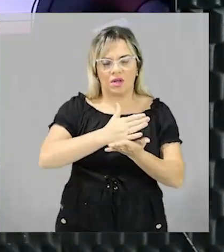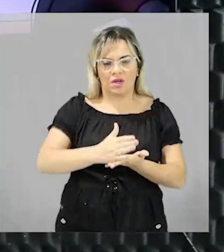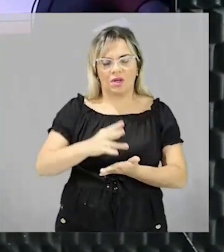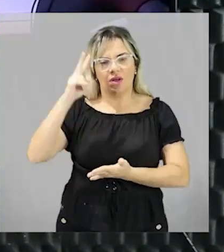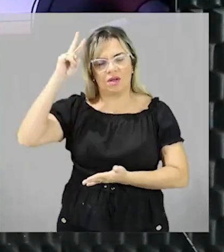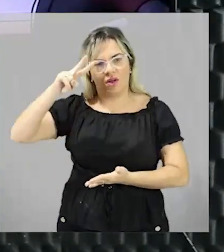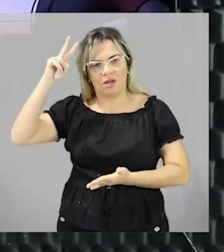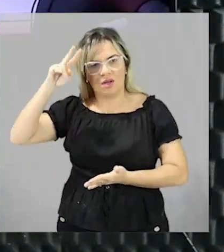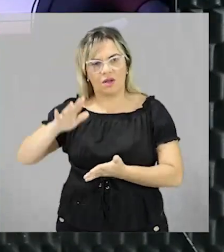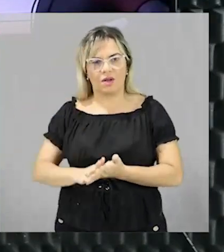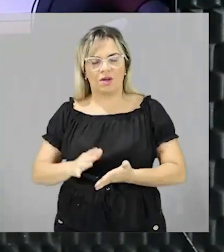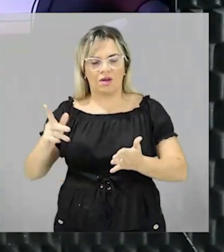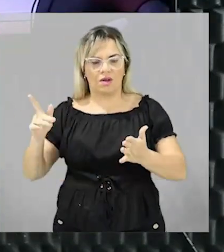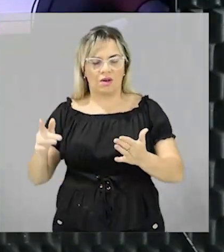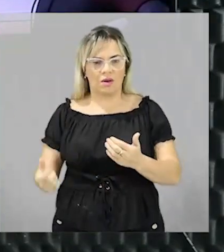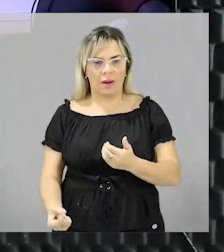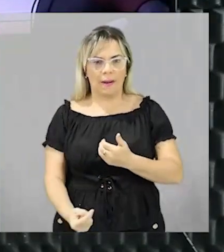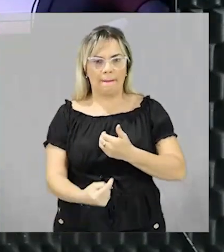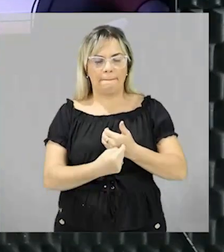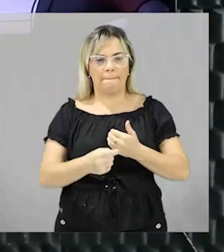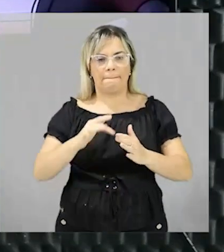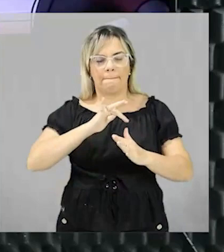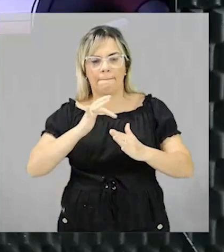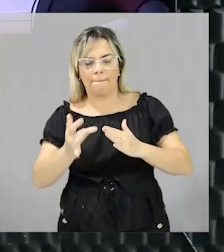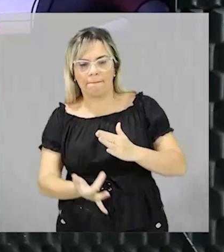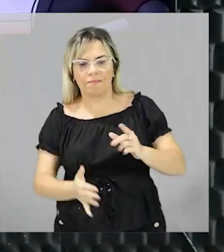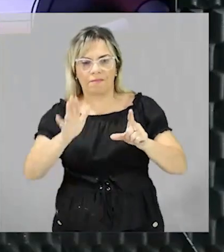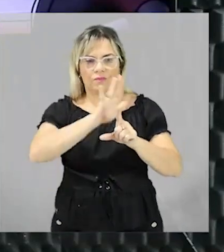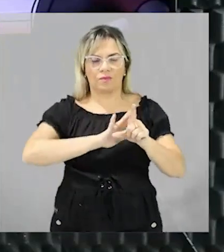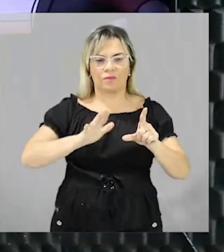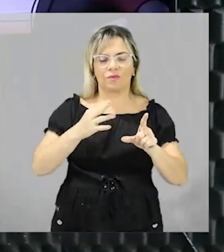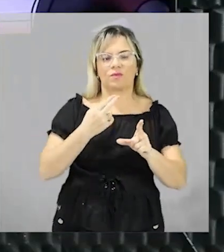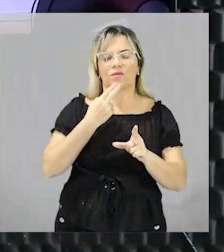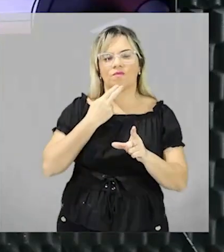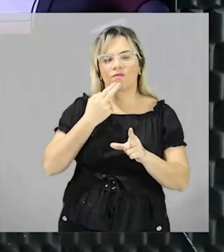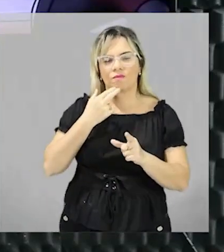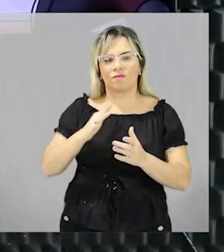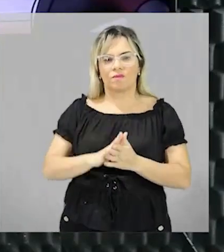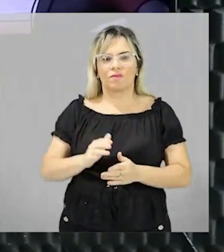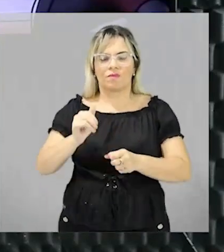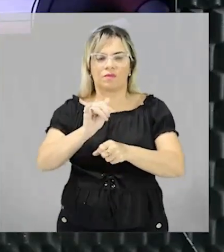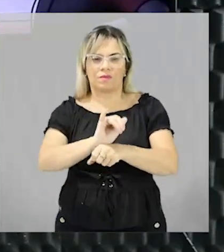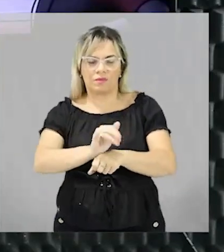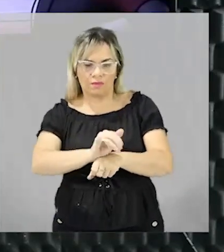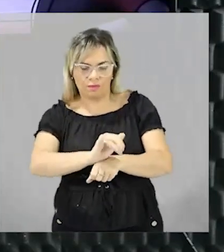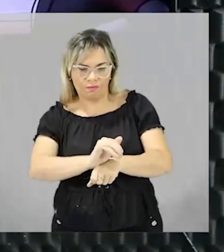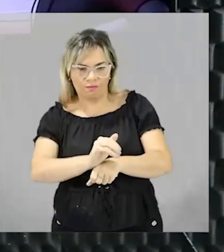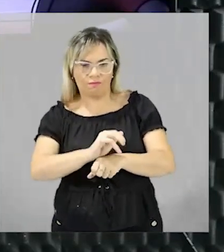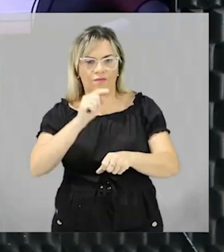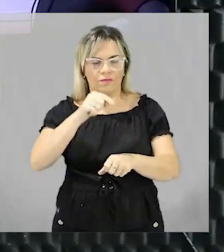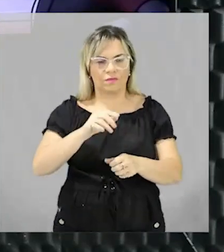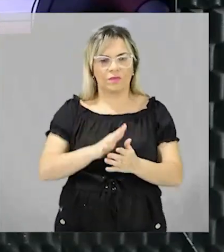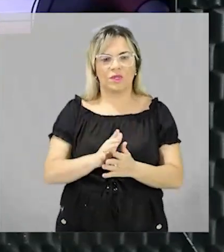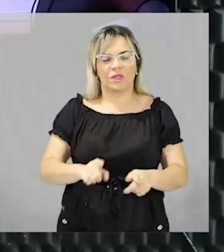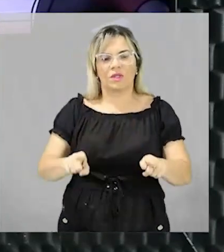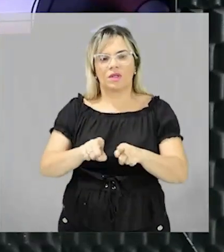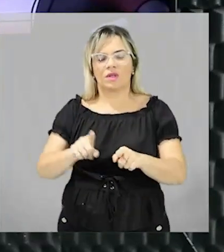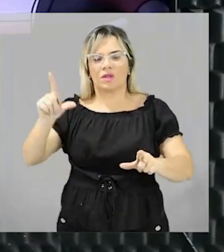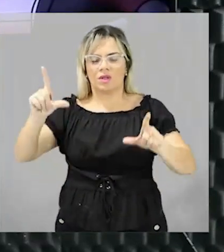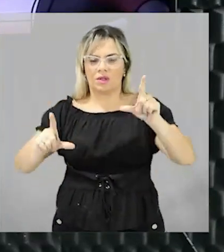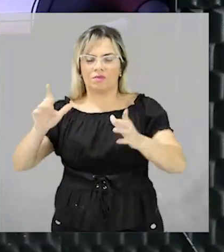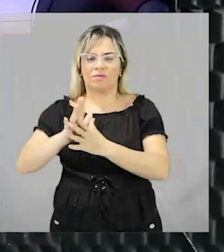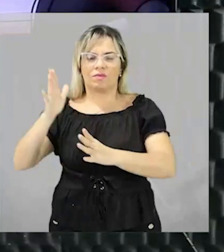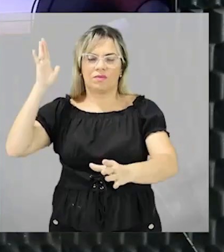seguir as nossas redes sociais da plataforma Gonçalves Dias, para estiver assistindo aí no YouTube essa aula, ou estiver assistindo, por exemplo, na televisão,